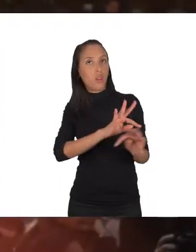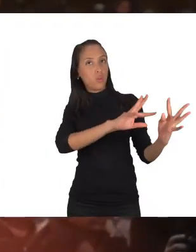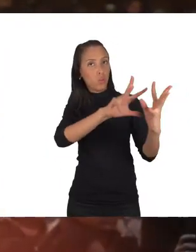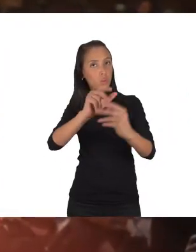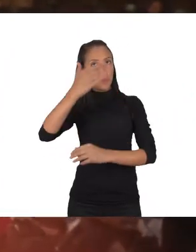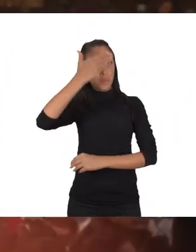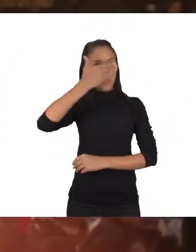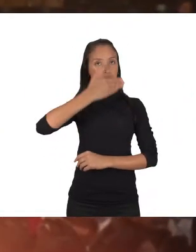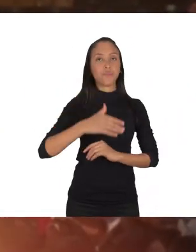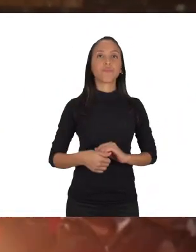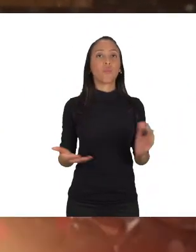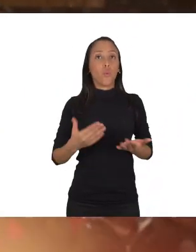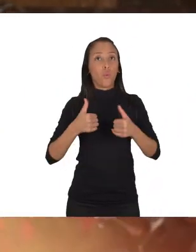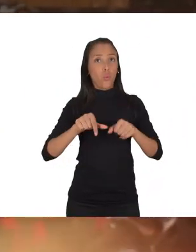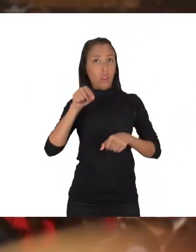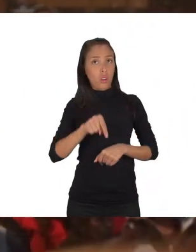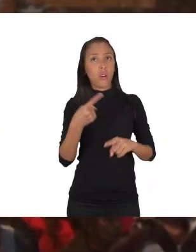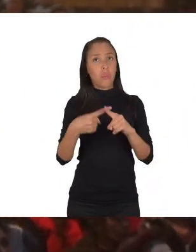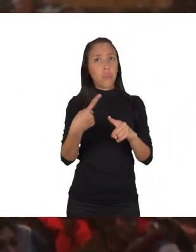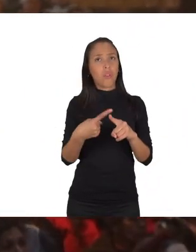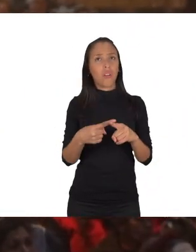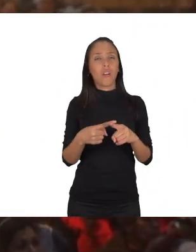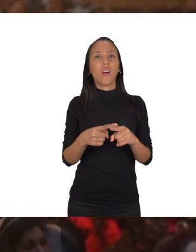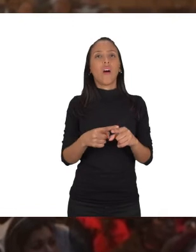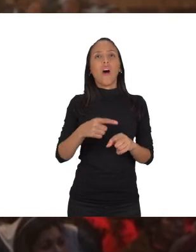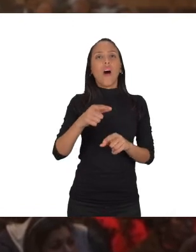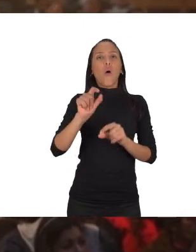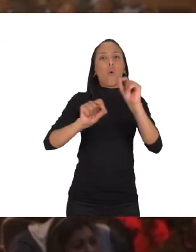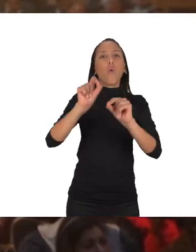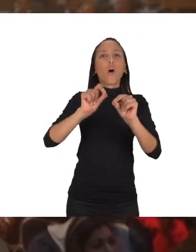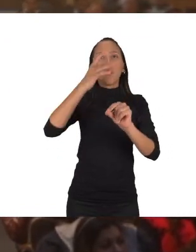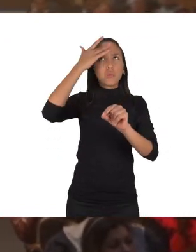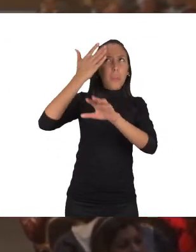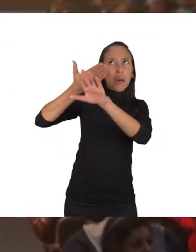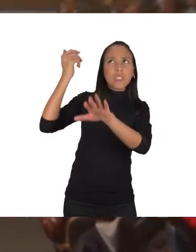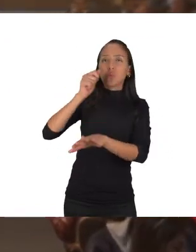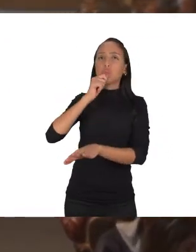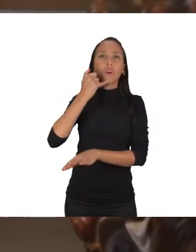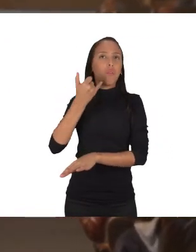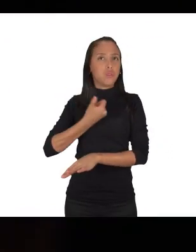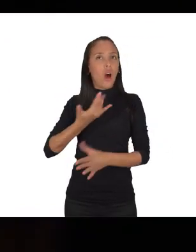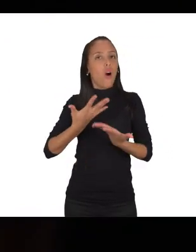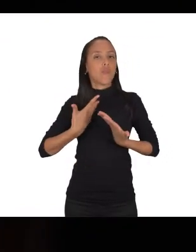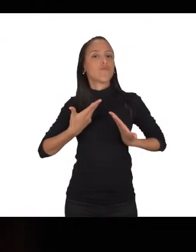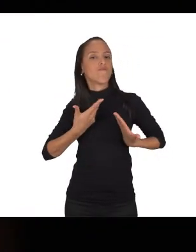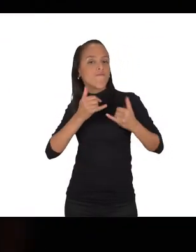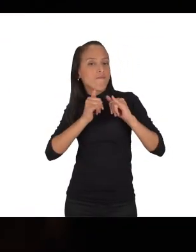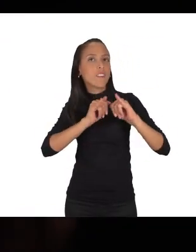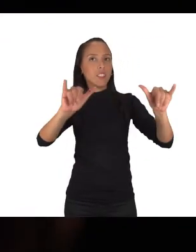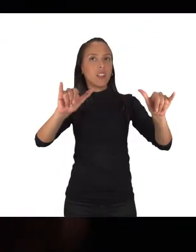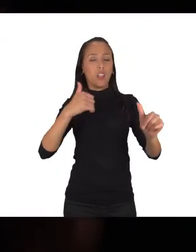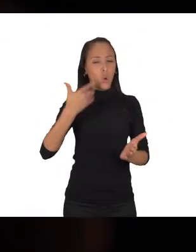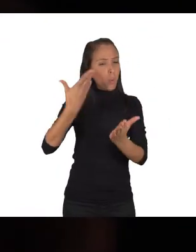Todos e a todos aqui presentes. Hoje estou aqui, aquilo que não me falaram, eu quero passar para vocês hoje. Perdi tudo o